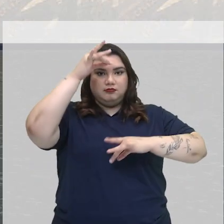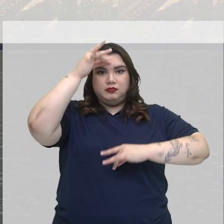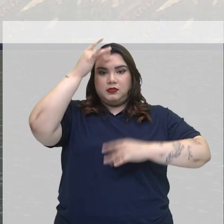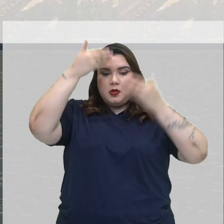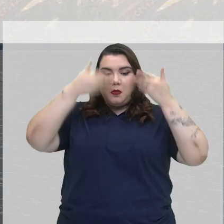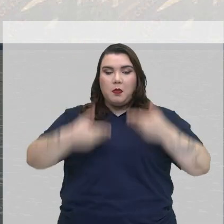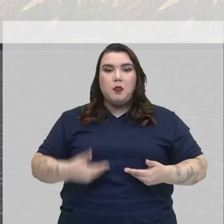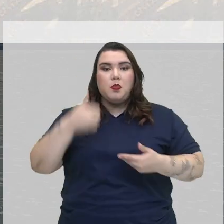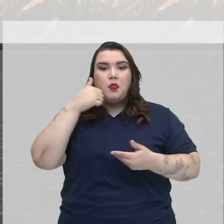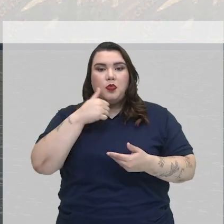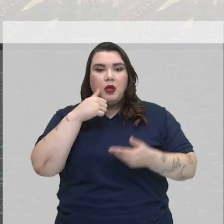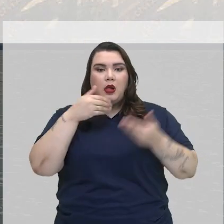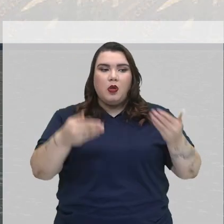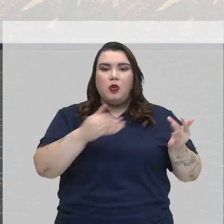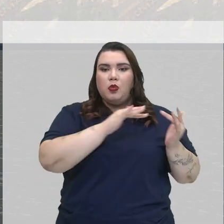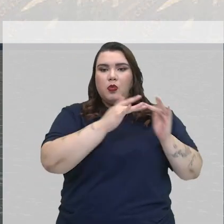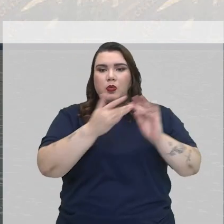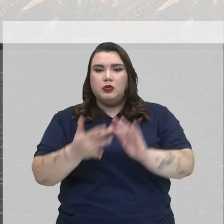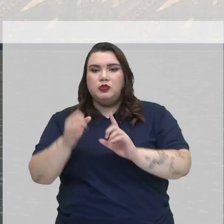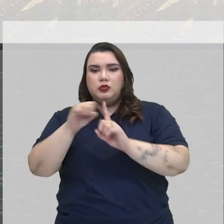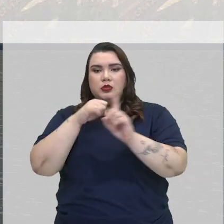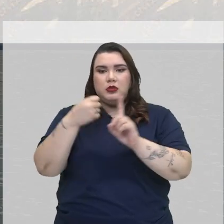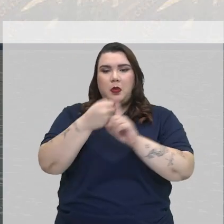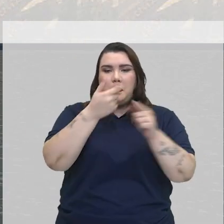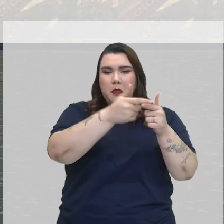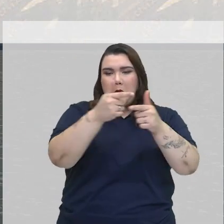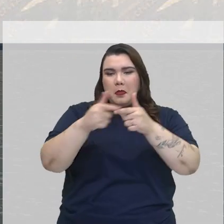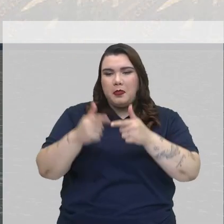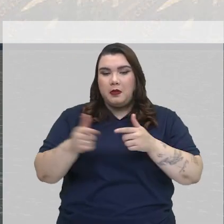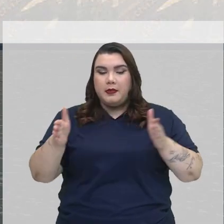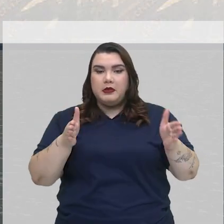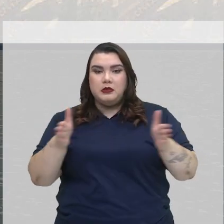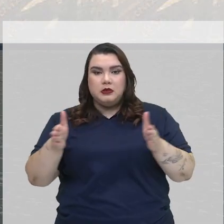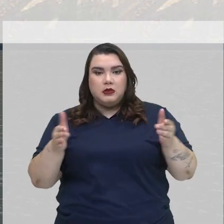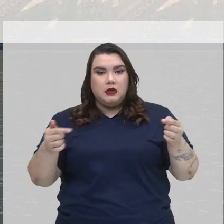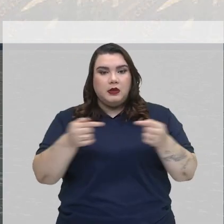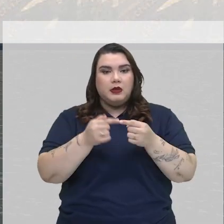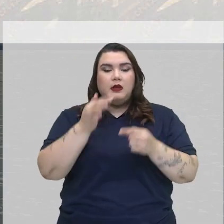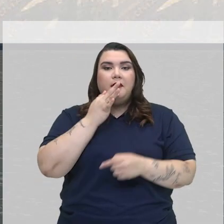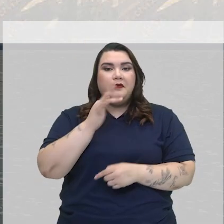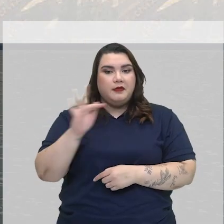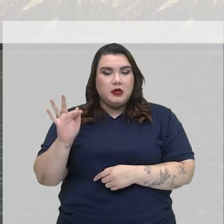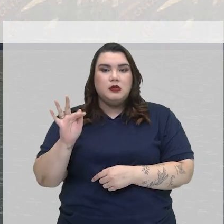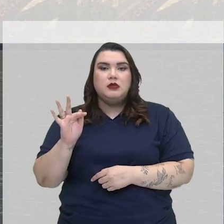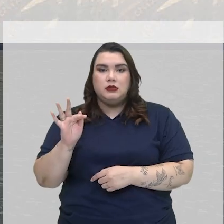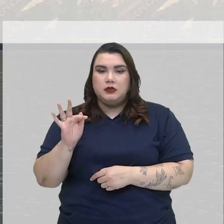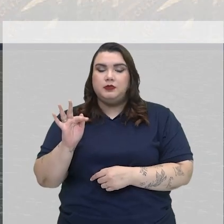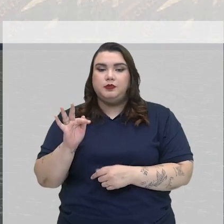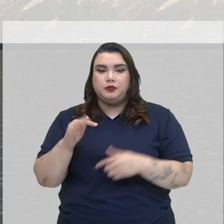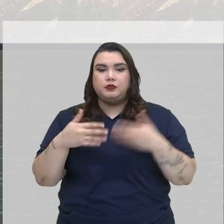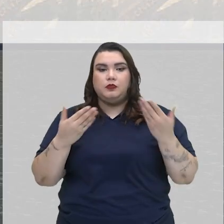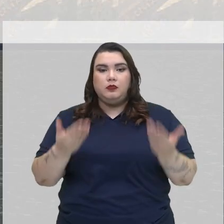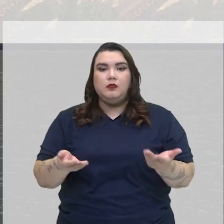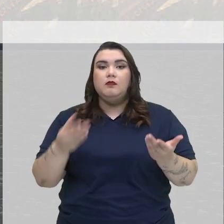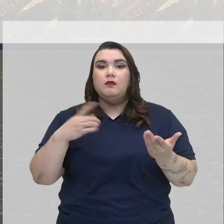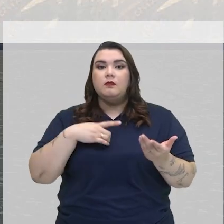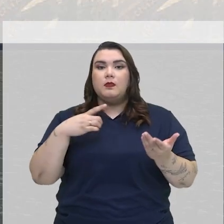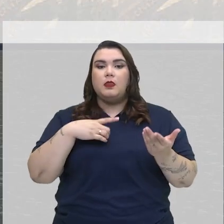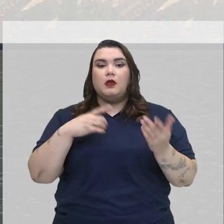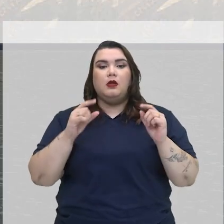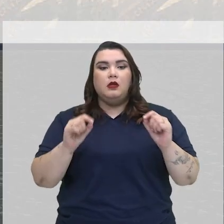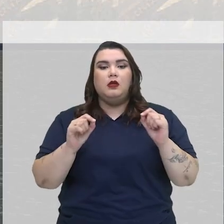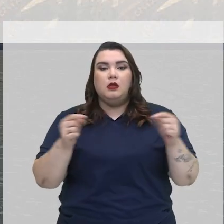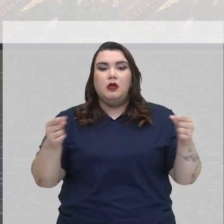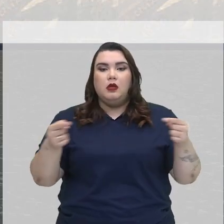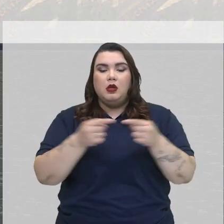muito complicado que estava acontecendo na França. Não, eles estavam lutando por esses ideais de liberdade, igualdade, fraternidade.